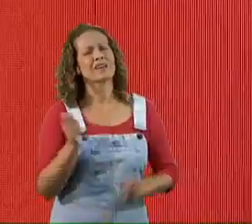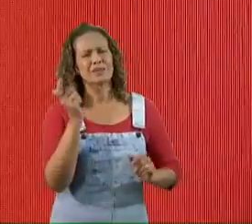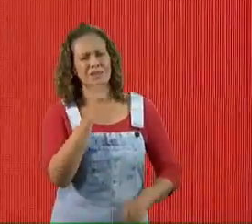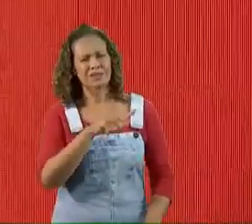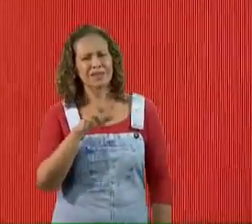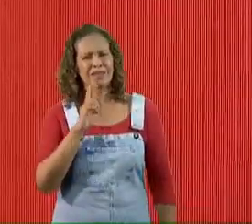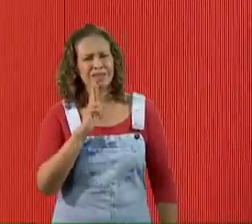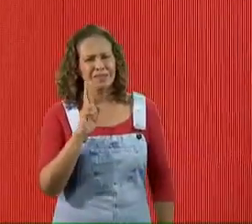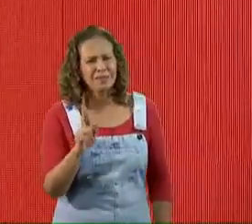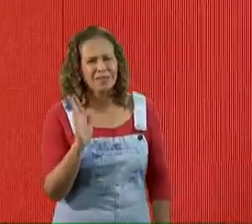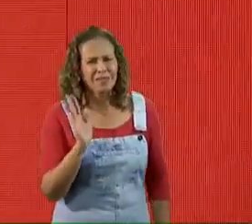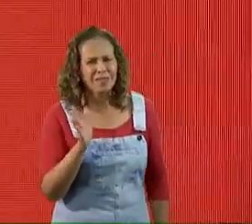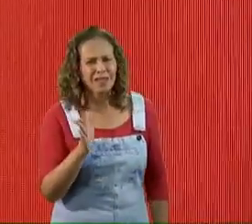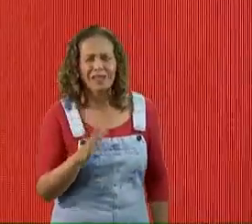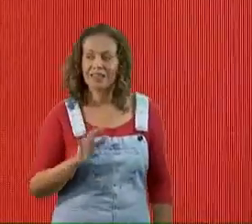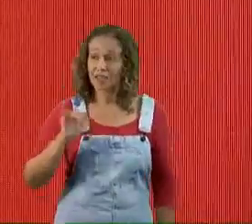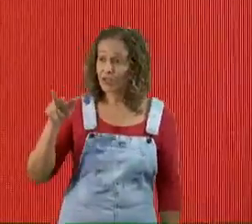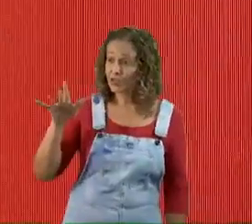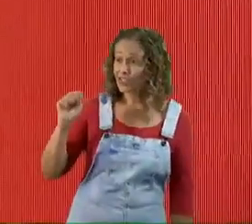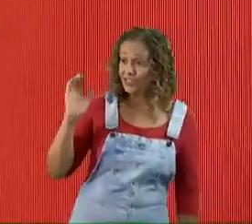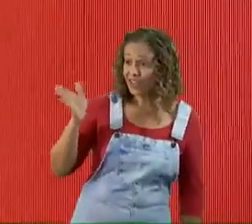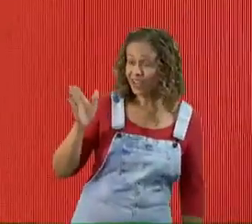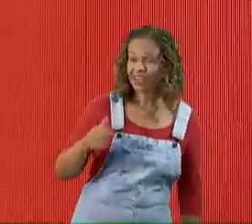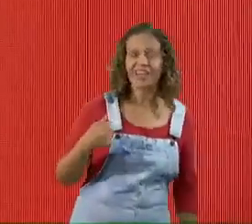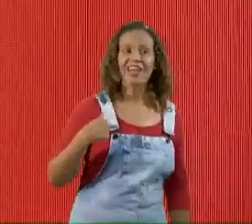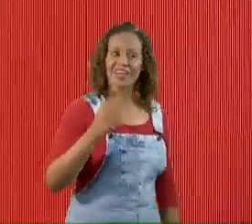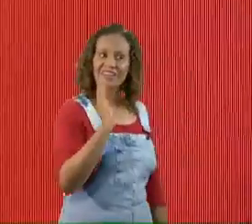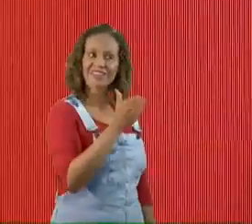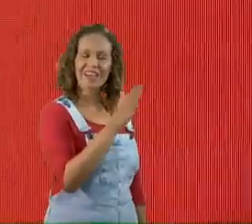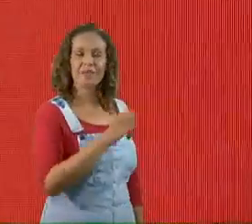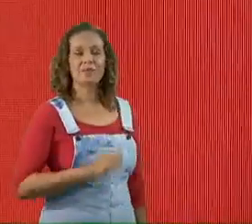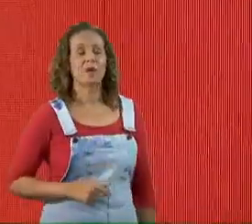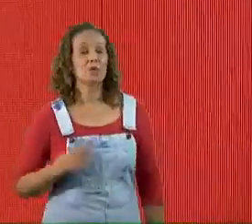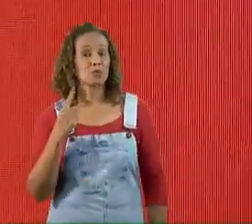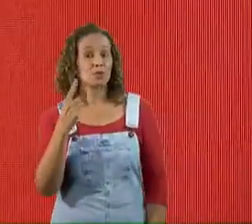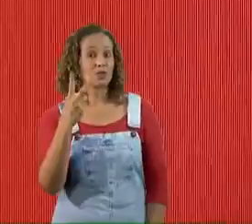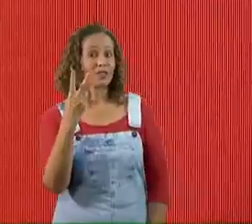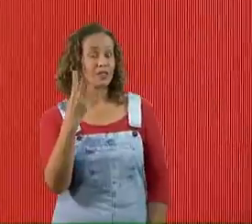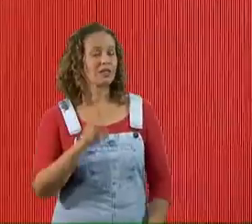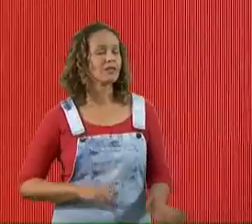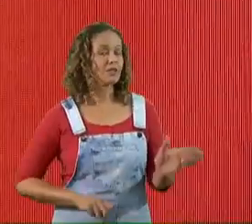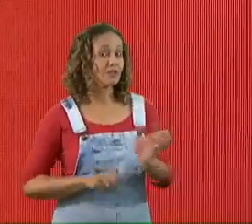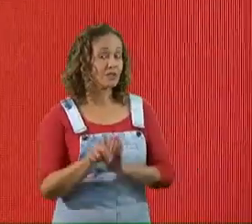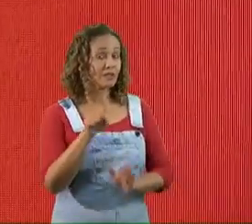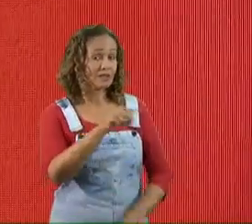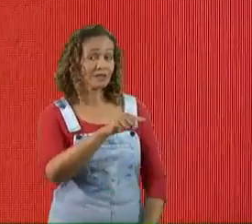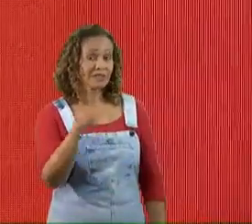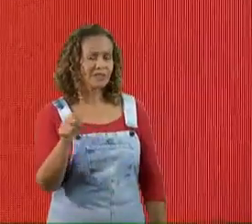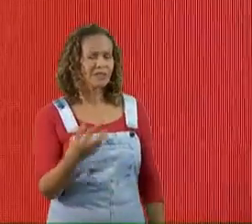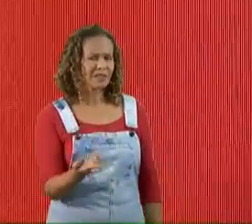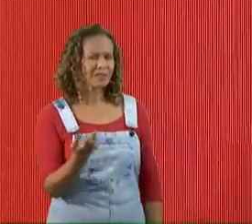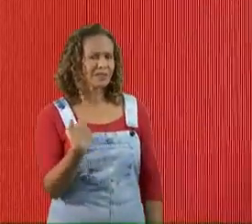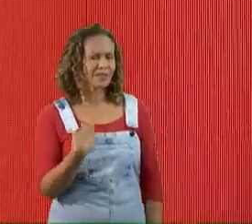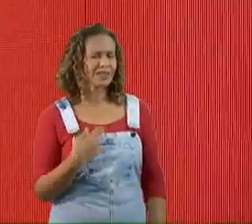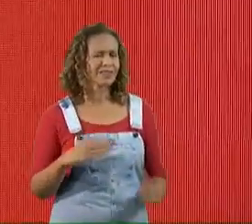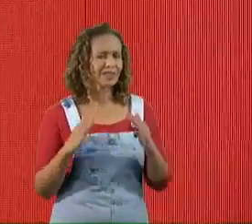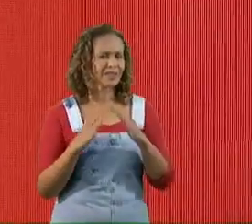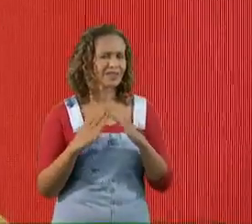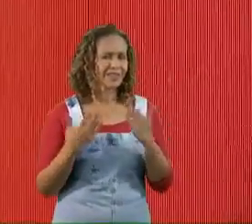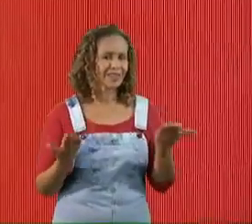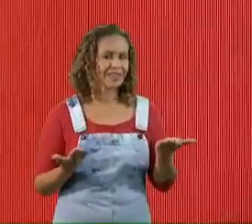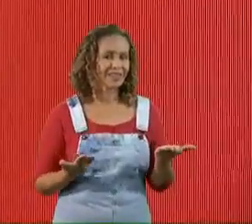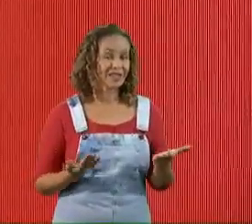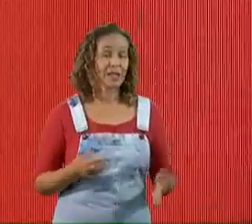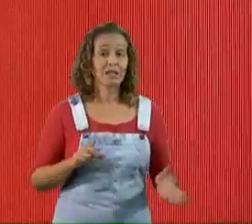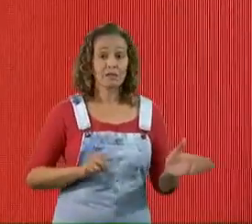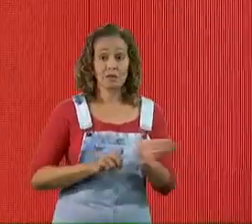responder? Já, Júlia? Eu vou contar até três, eu vou te perguntar e você vai falar aí da sua casa. Vamos lá?